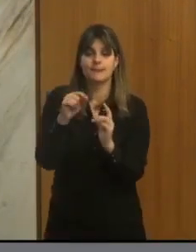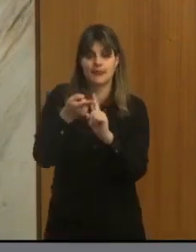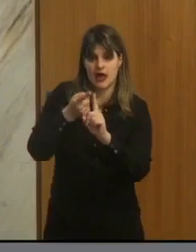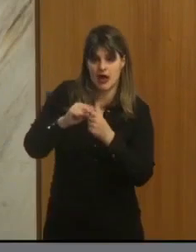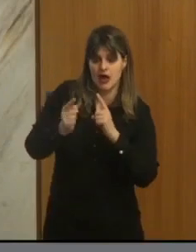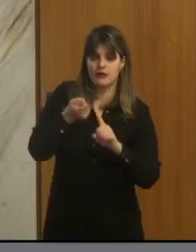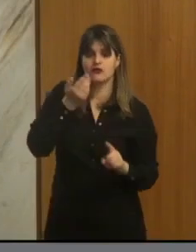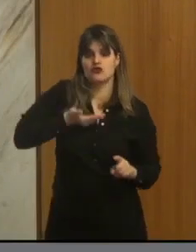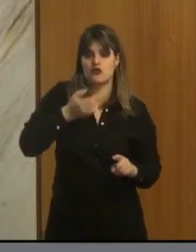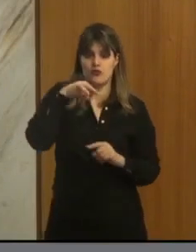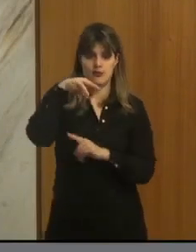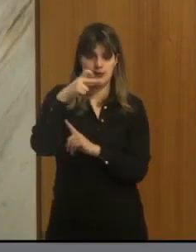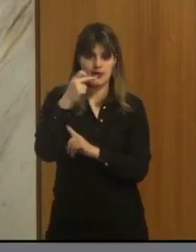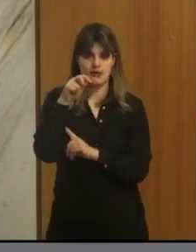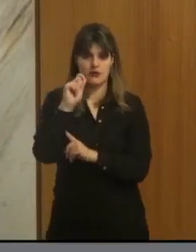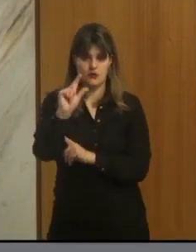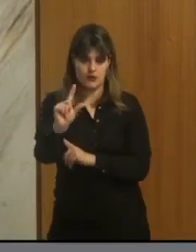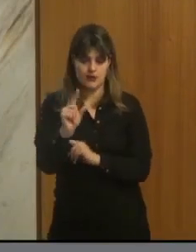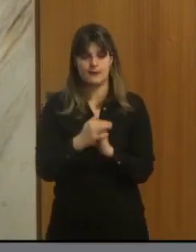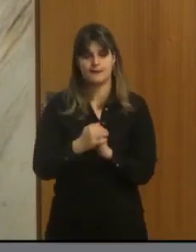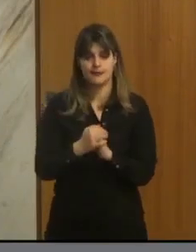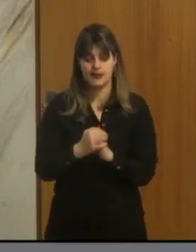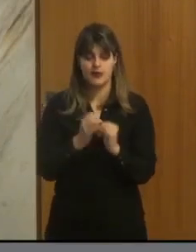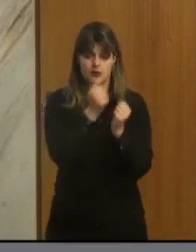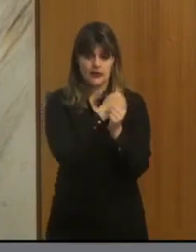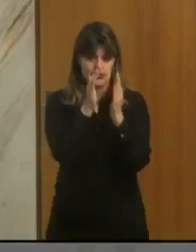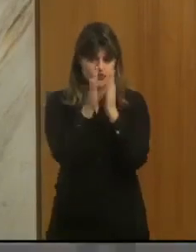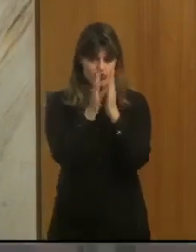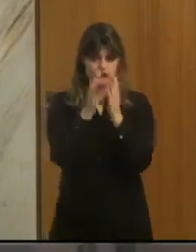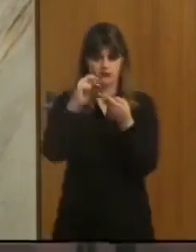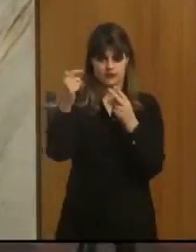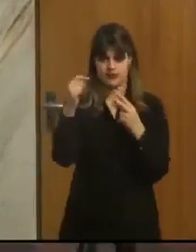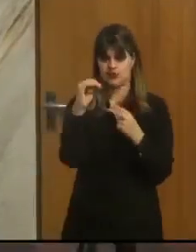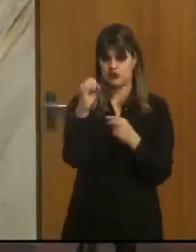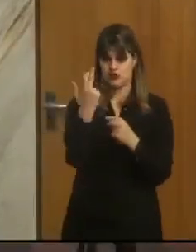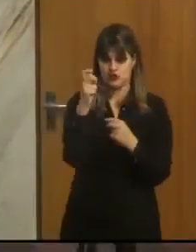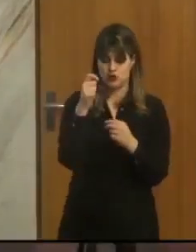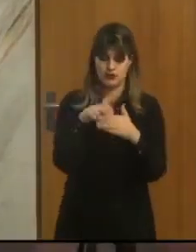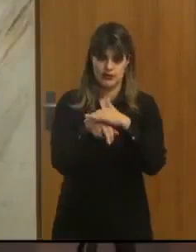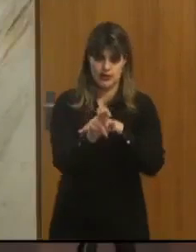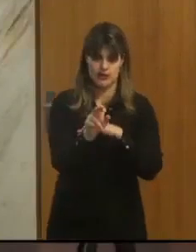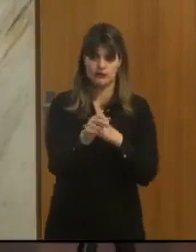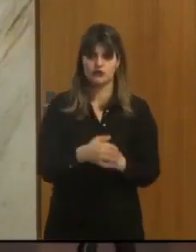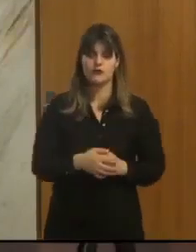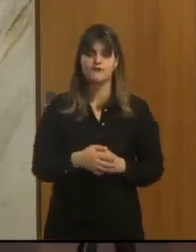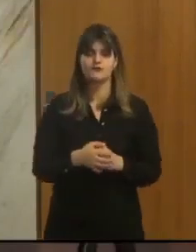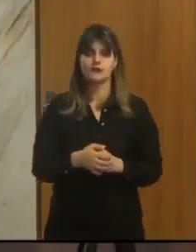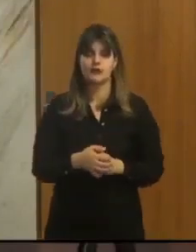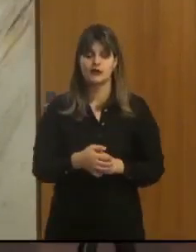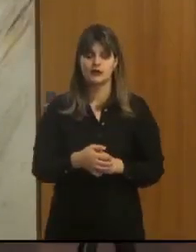Dom Manuel. Ou seja, nós na Igreja Matriz de Sor, vemos aqui, nesta